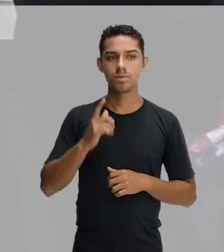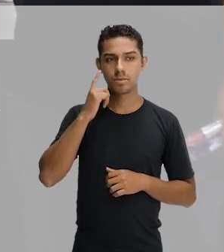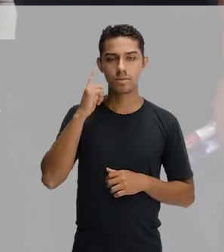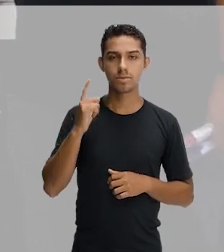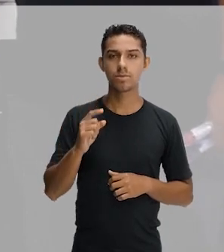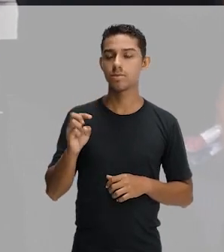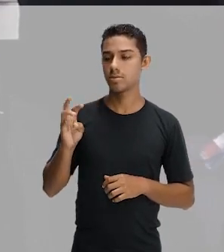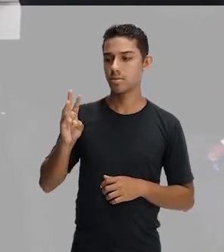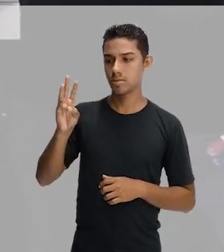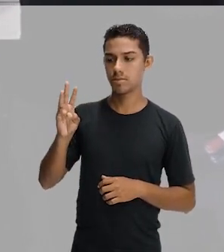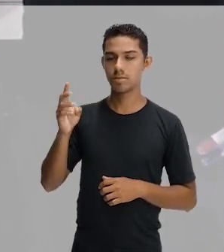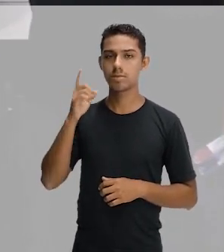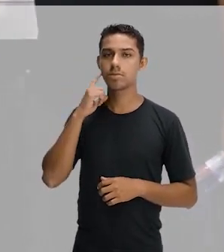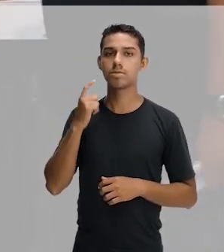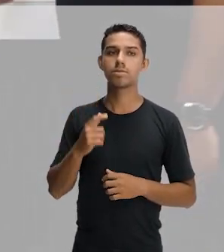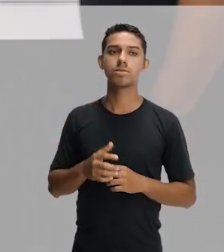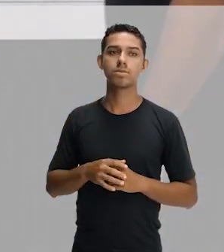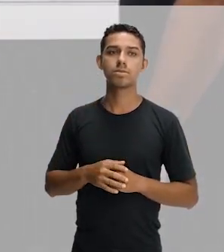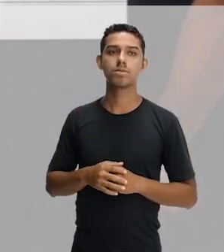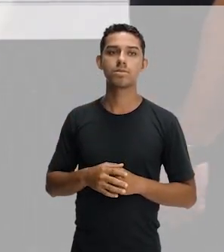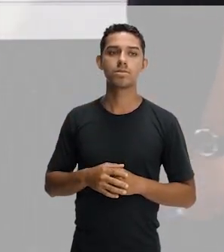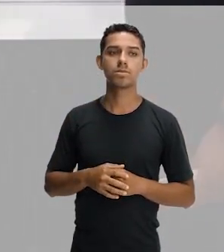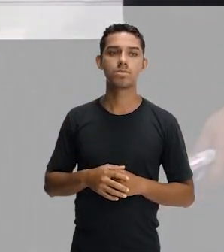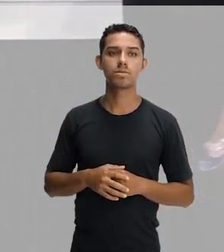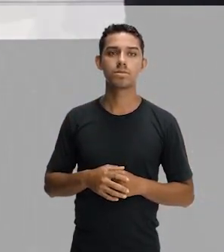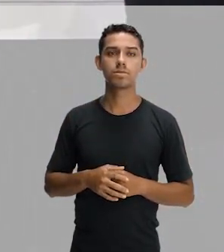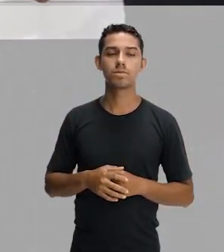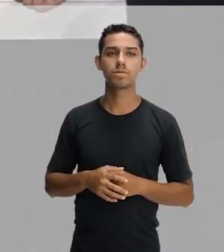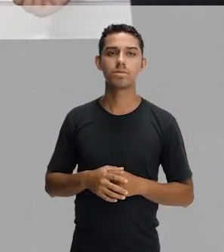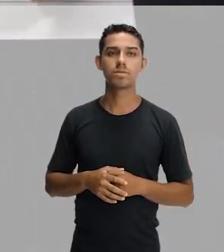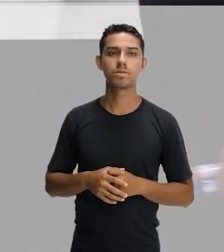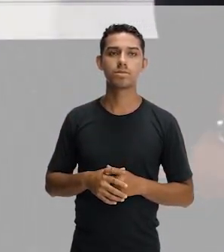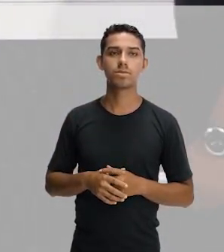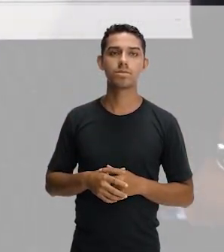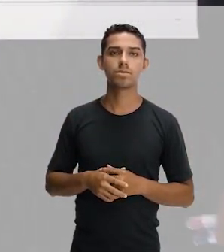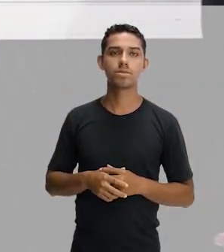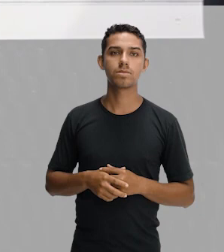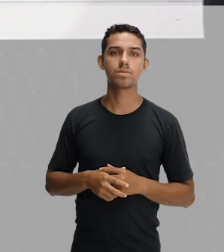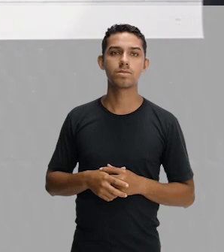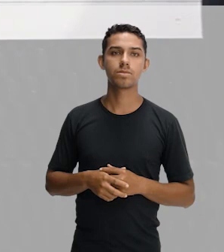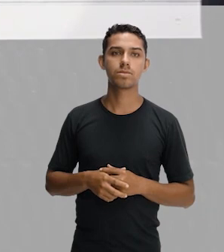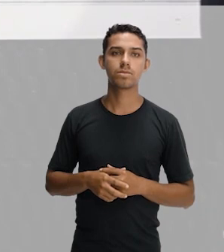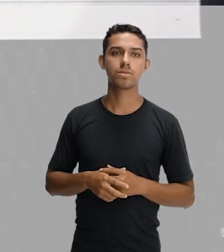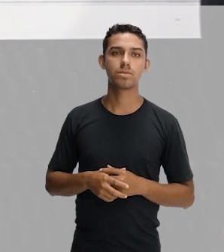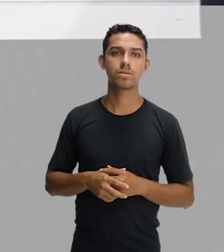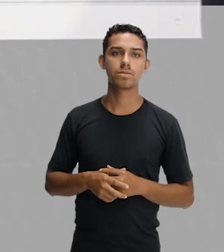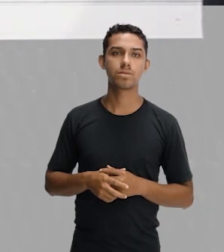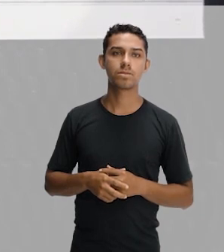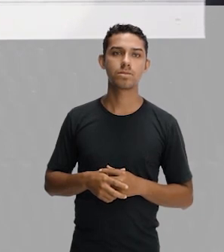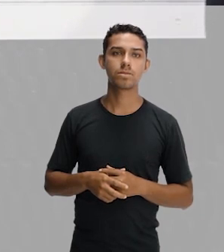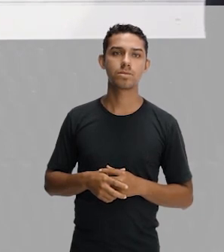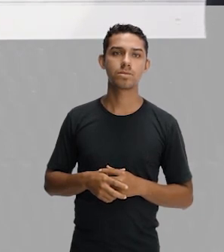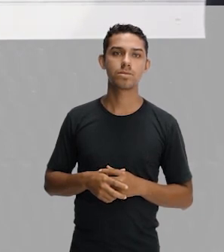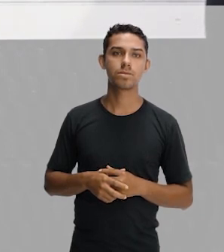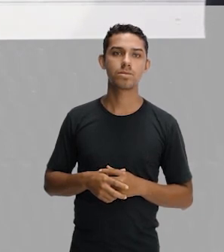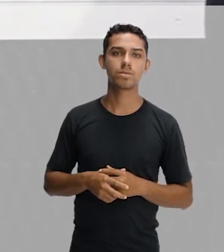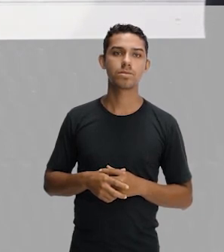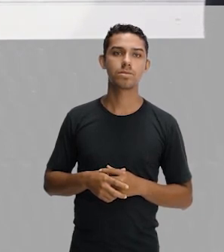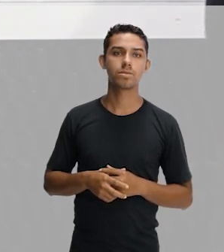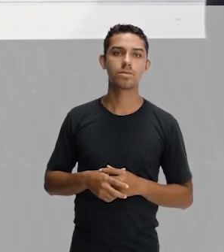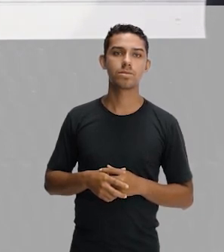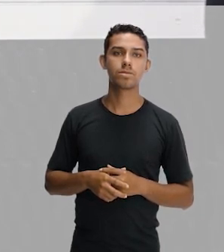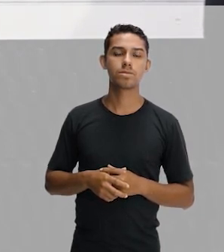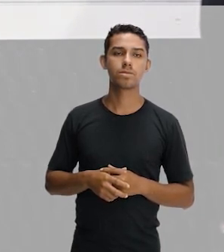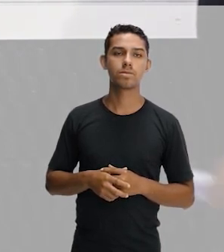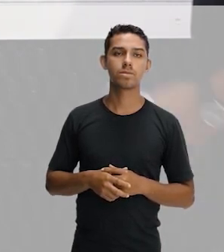ômega, vezes R. Ok? Então, um ômega, a velocidade vai ser o quê? Vai ser velocidade linear dividido pelo